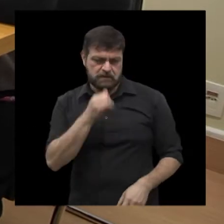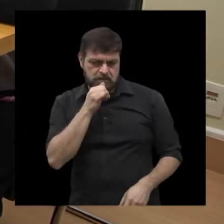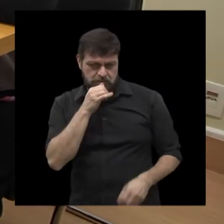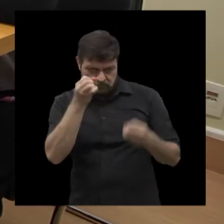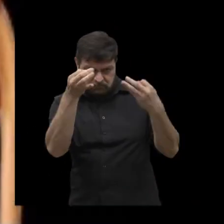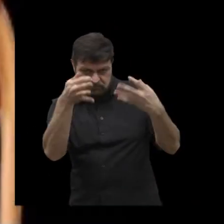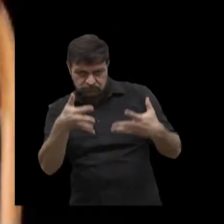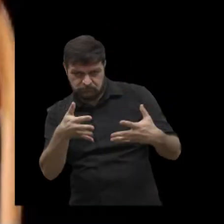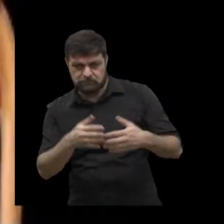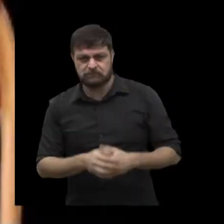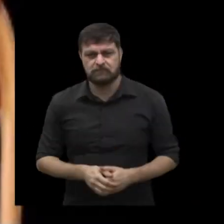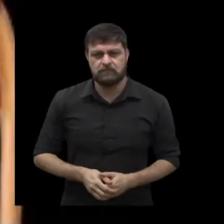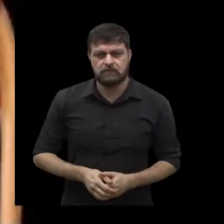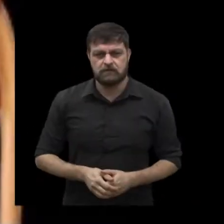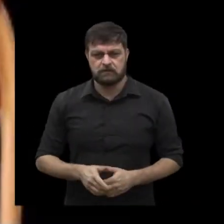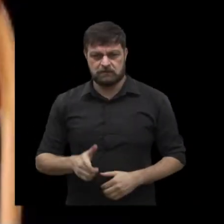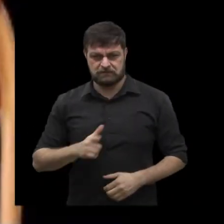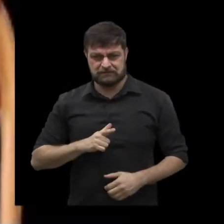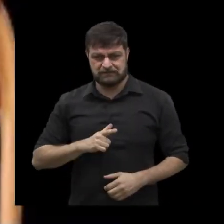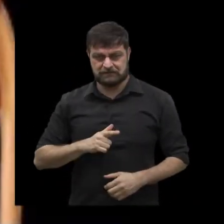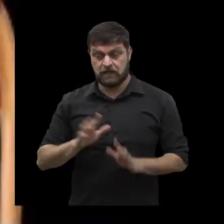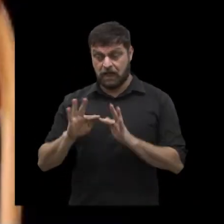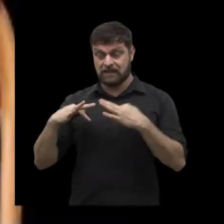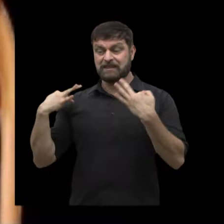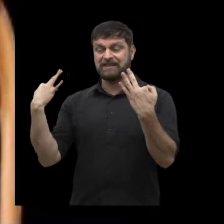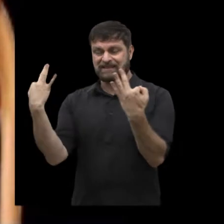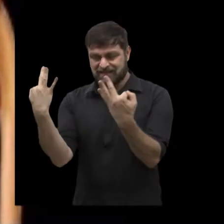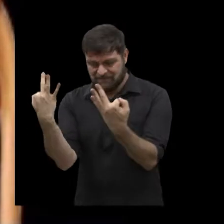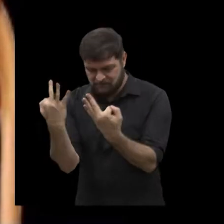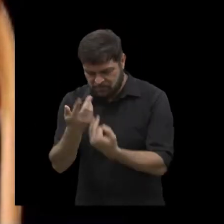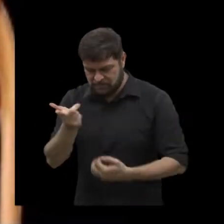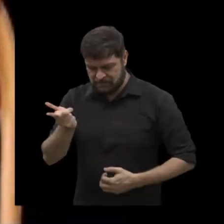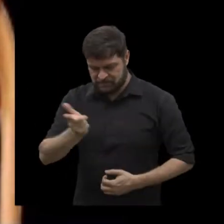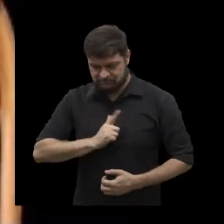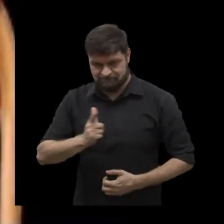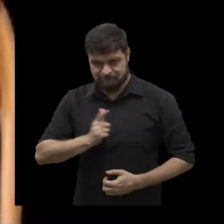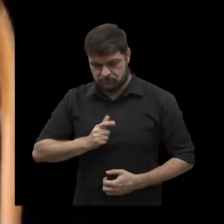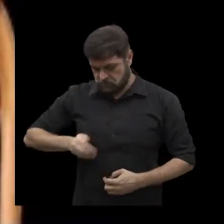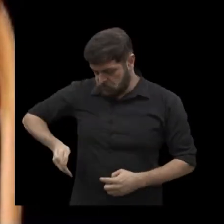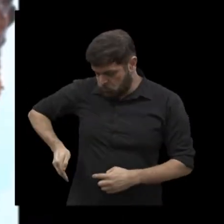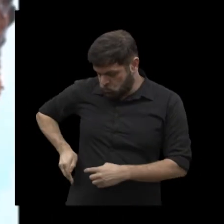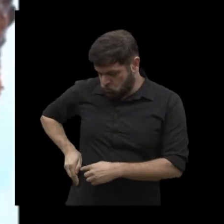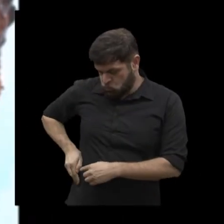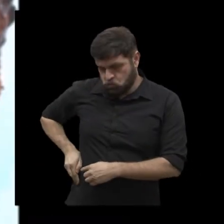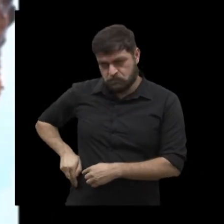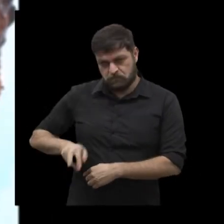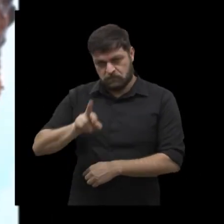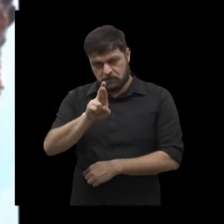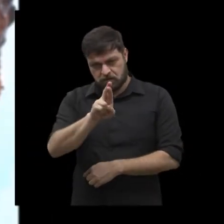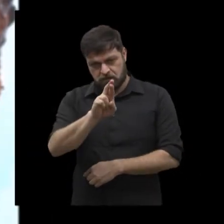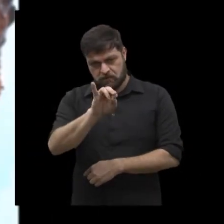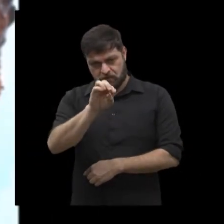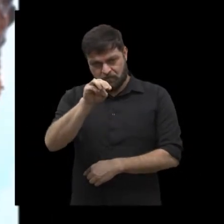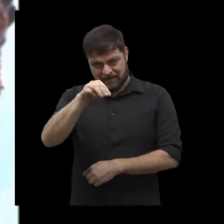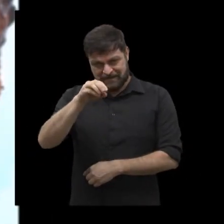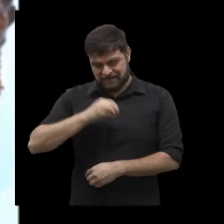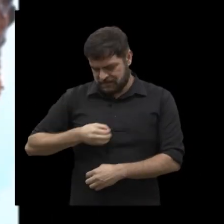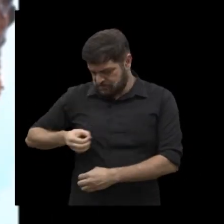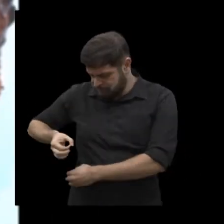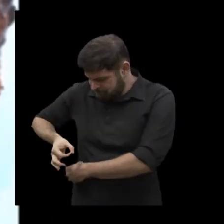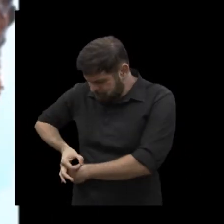que isso é uma doença familiar, né? Que o rim, ele produz muitos